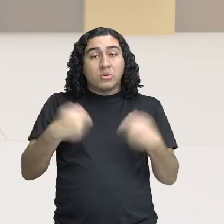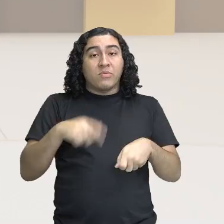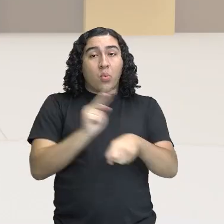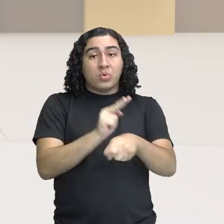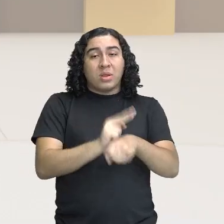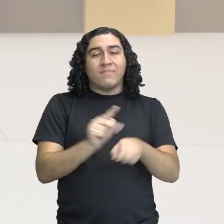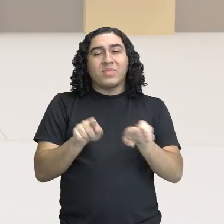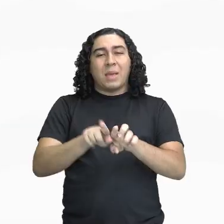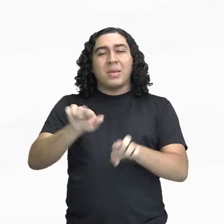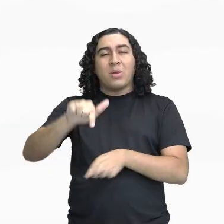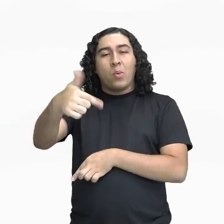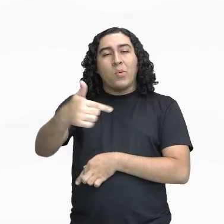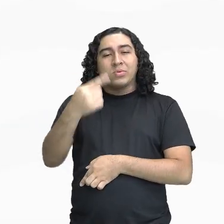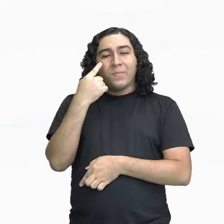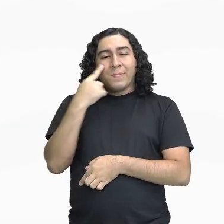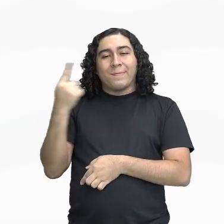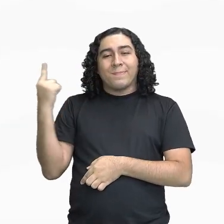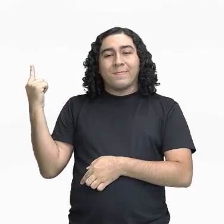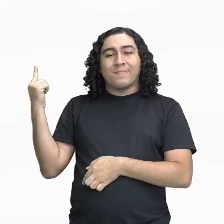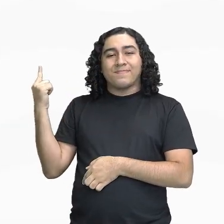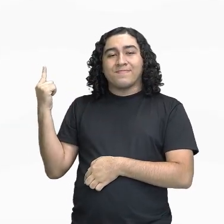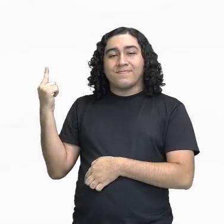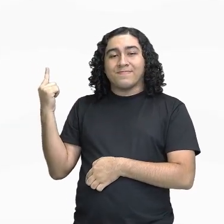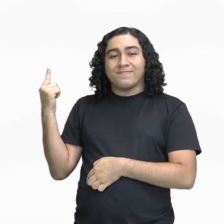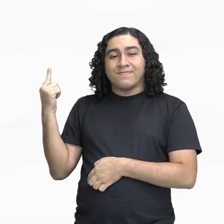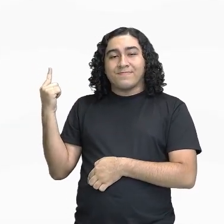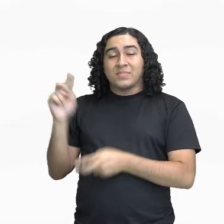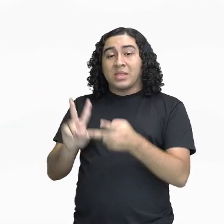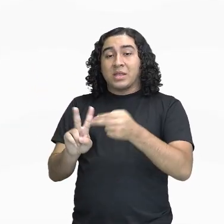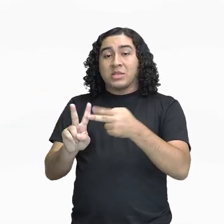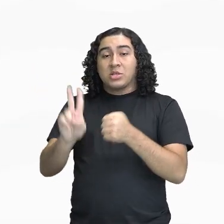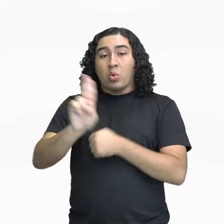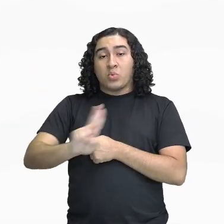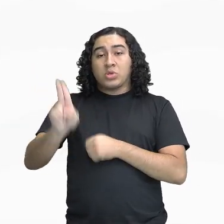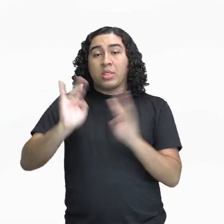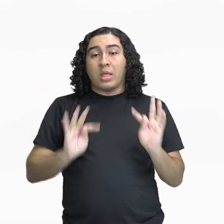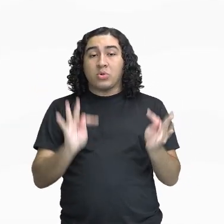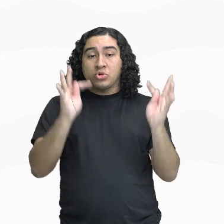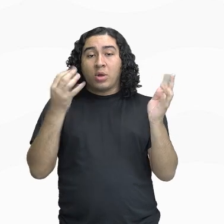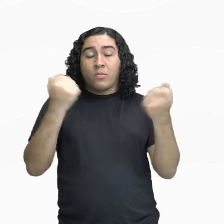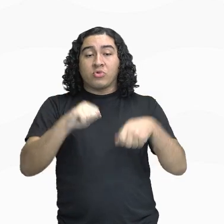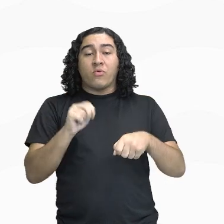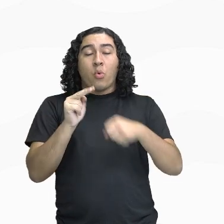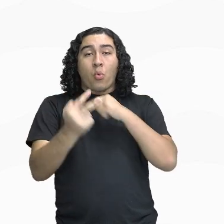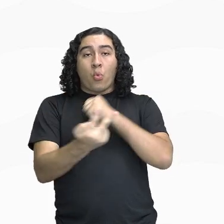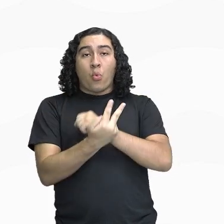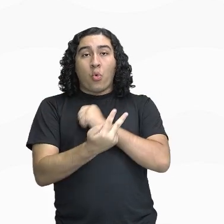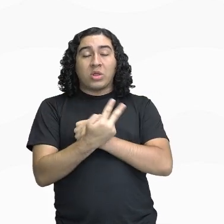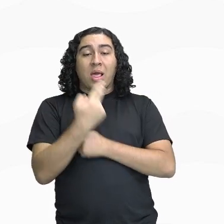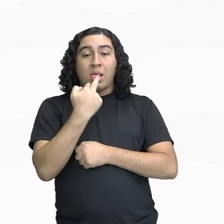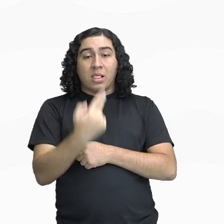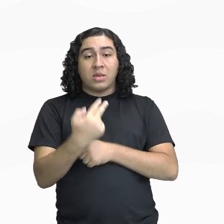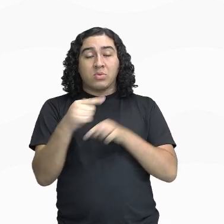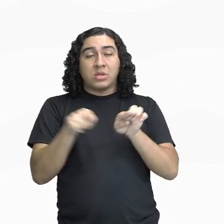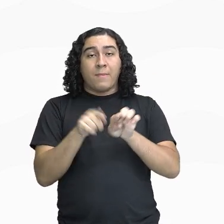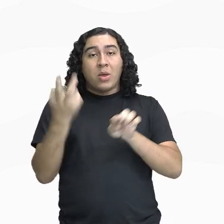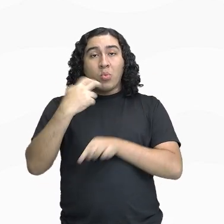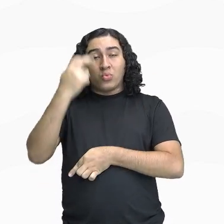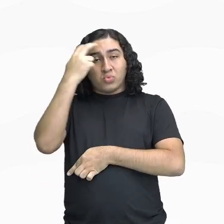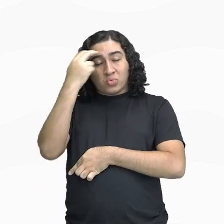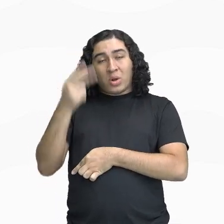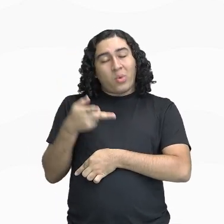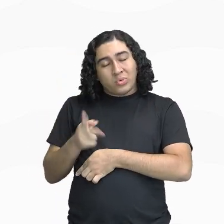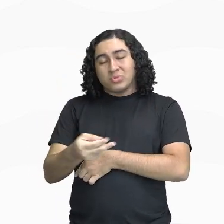mais um ainda, né, para a gente mostrar aqui para vocês. Indígenas, né, que usam tecnologias para manter, isso aqui eu acho